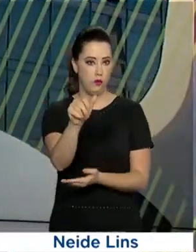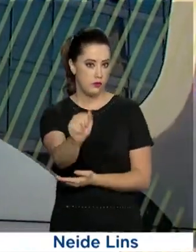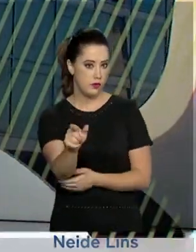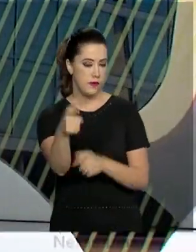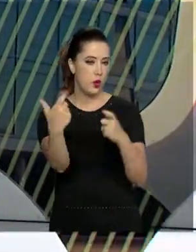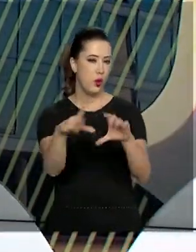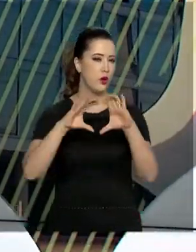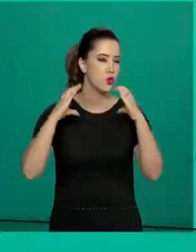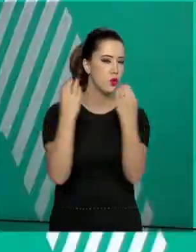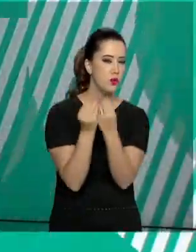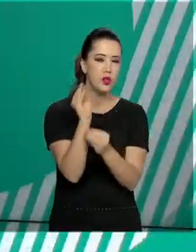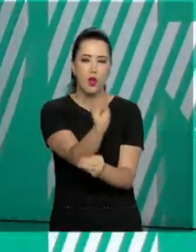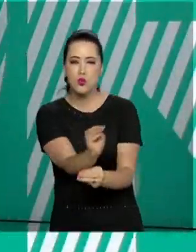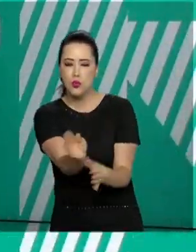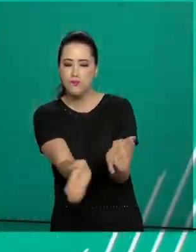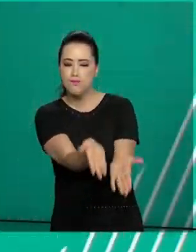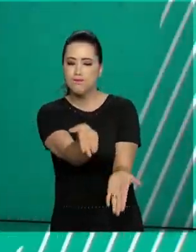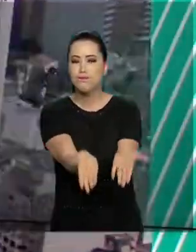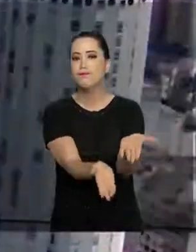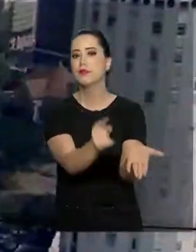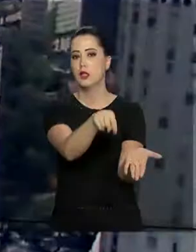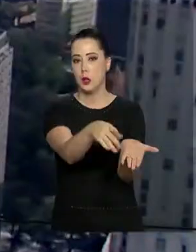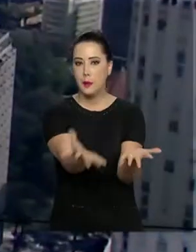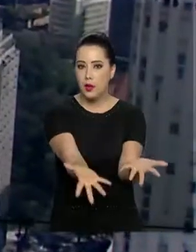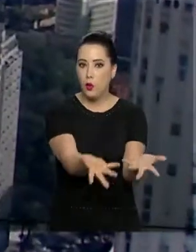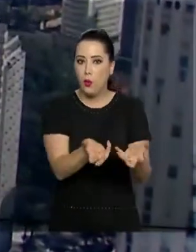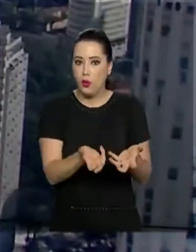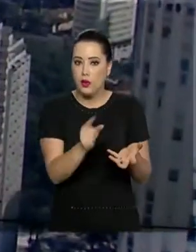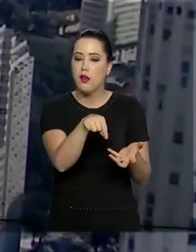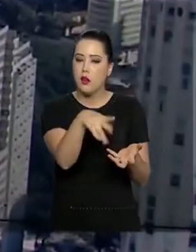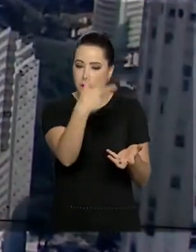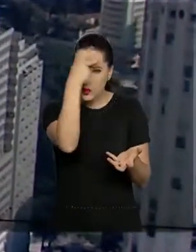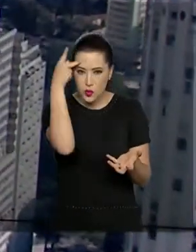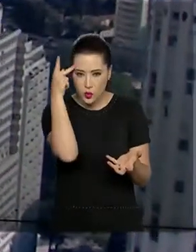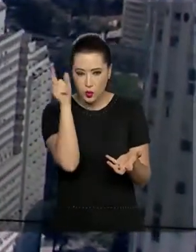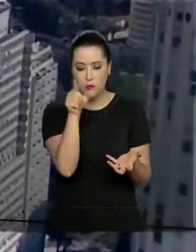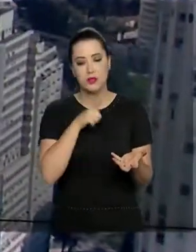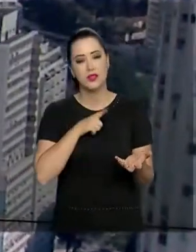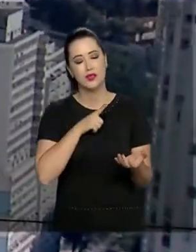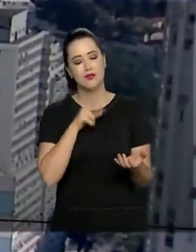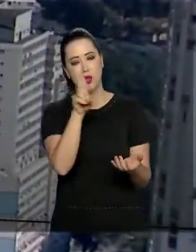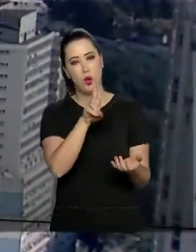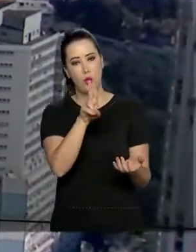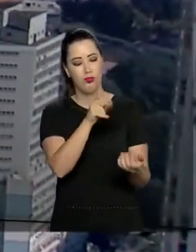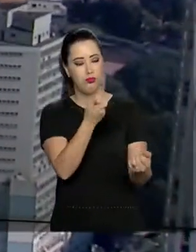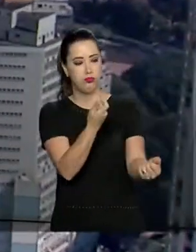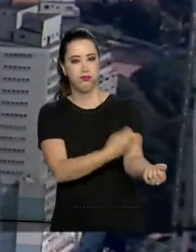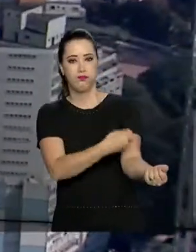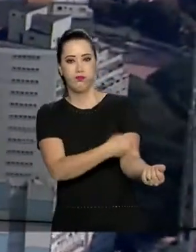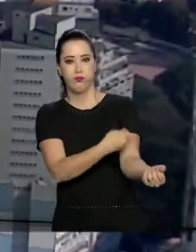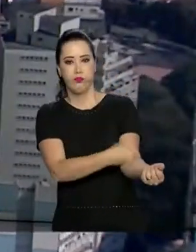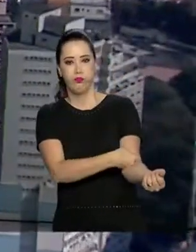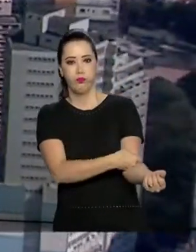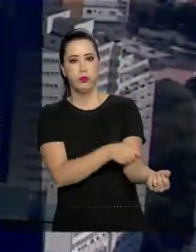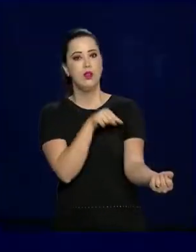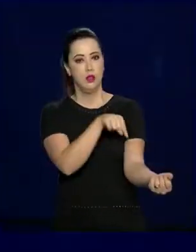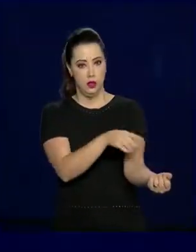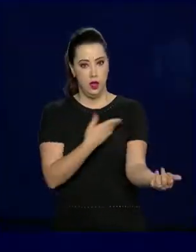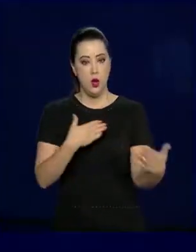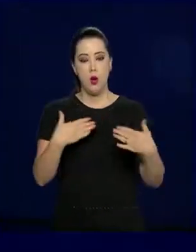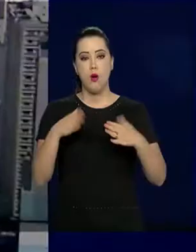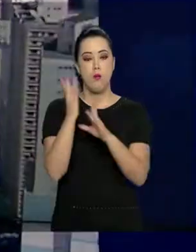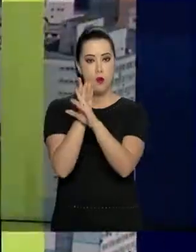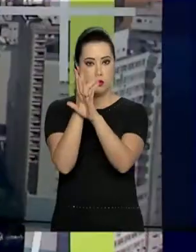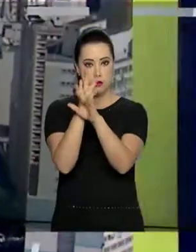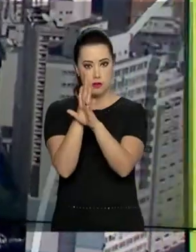terapêuticas de todo o país para o acolhimento e tratamento de dependentes químicos. Municípios que fazem parte do programa Em Frente o